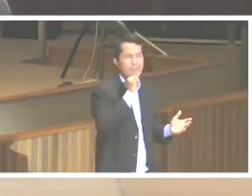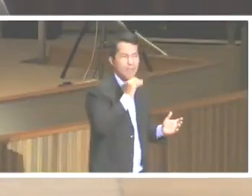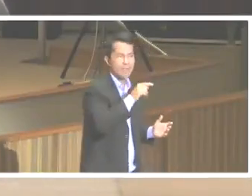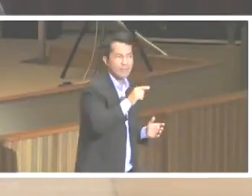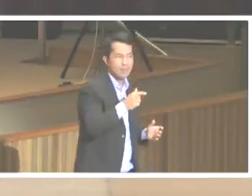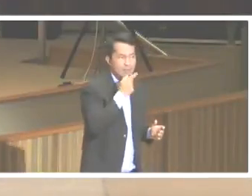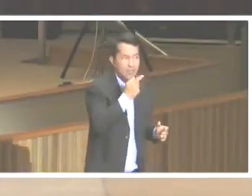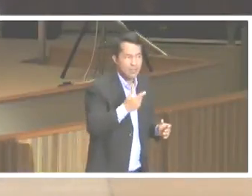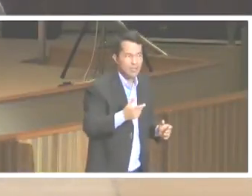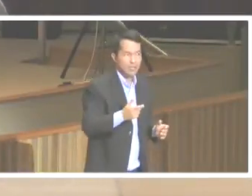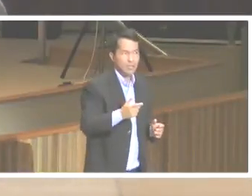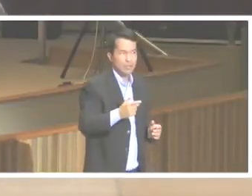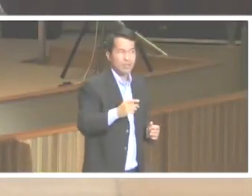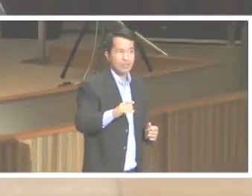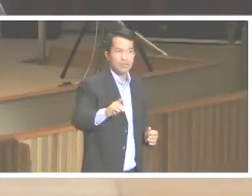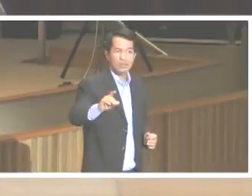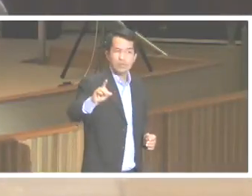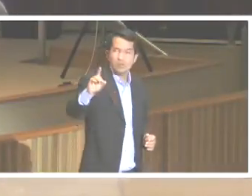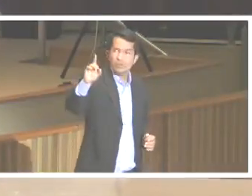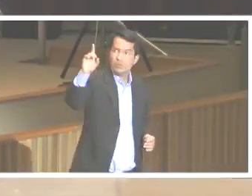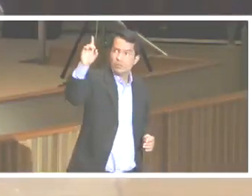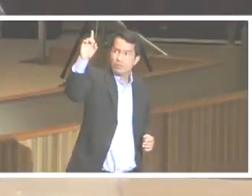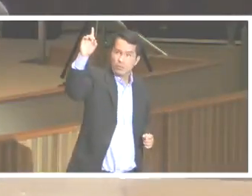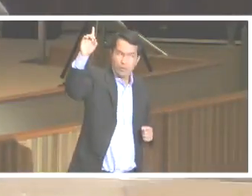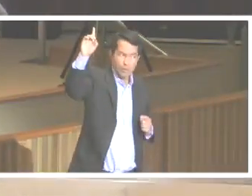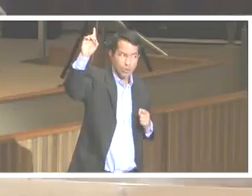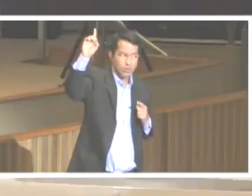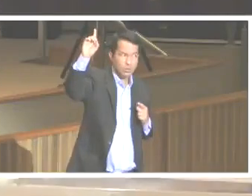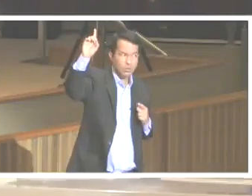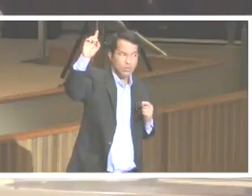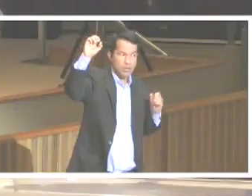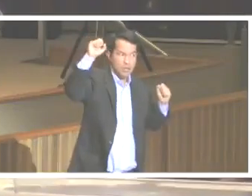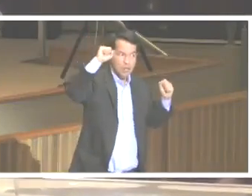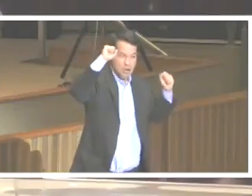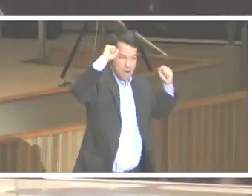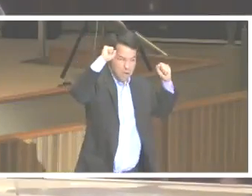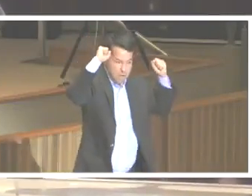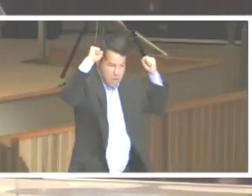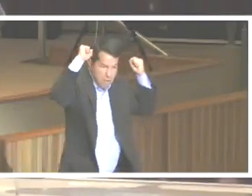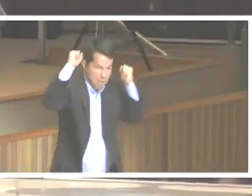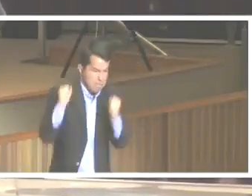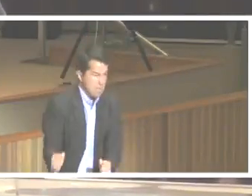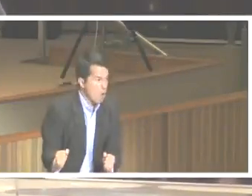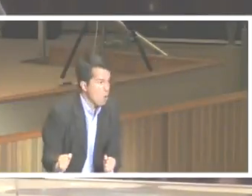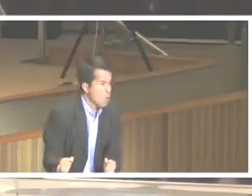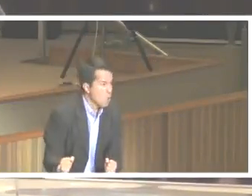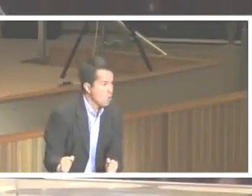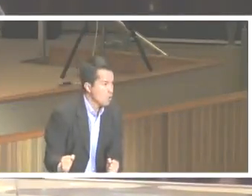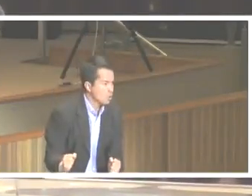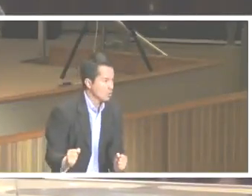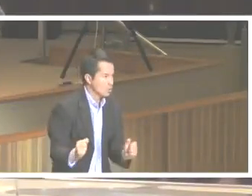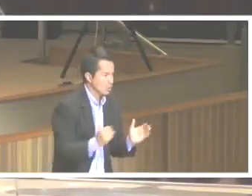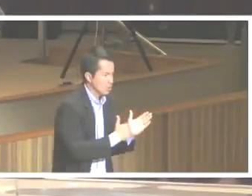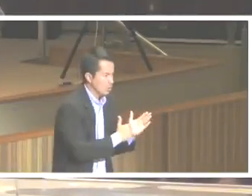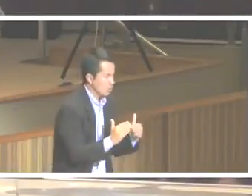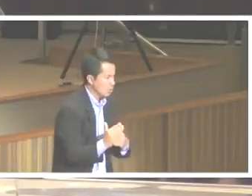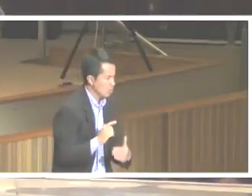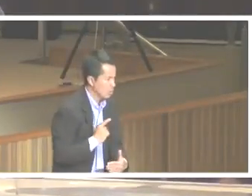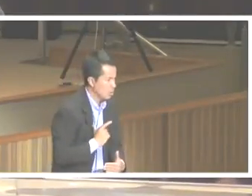essas coisas deus é o deus todo poderoso tem algum limite pra ele